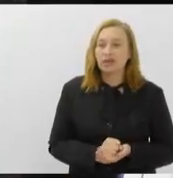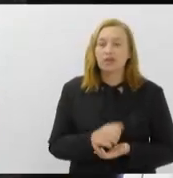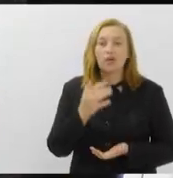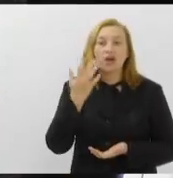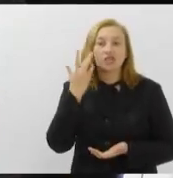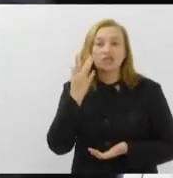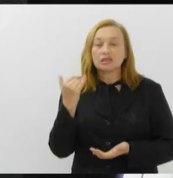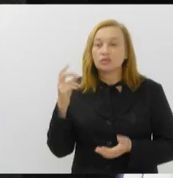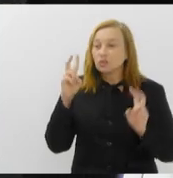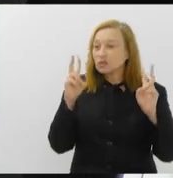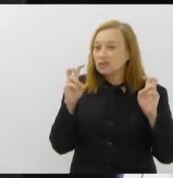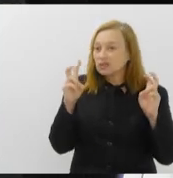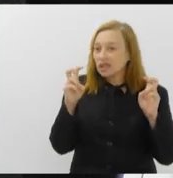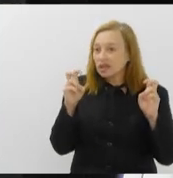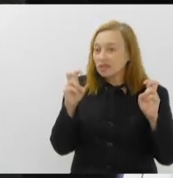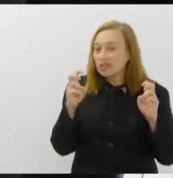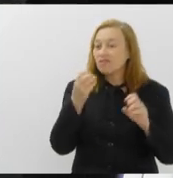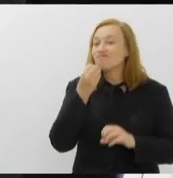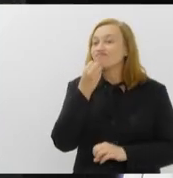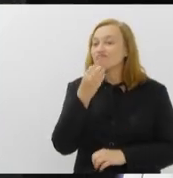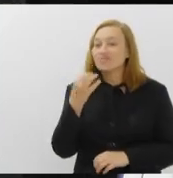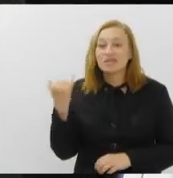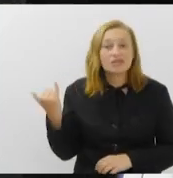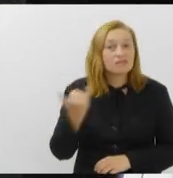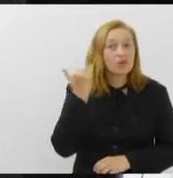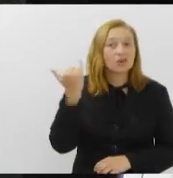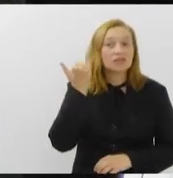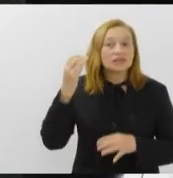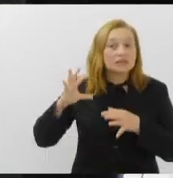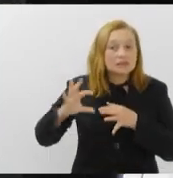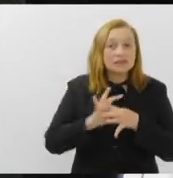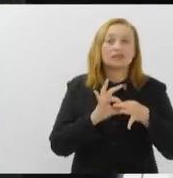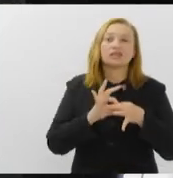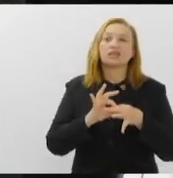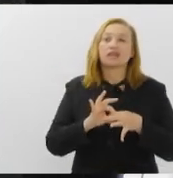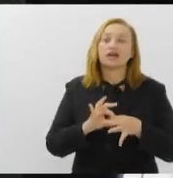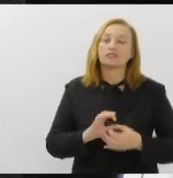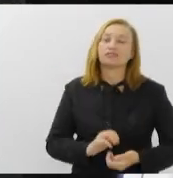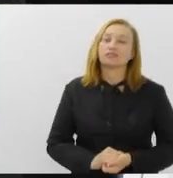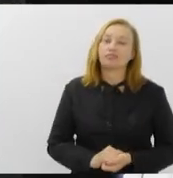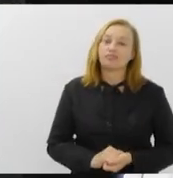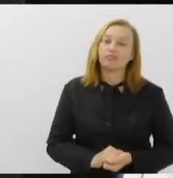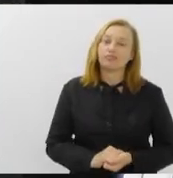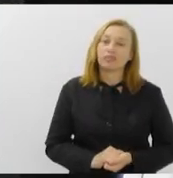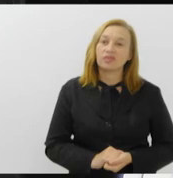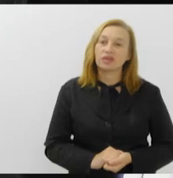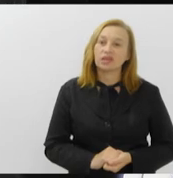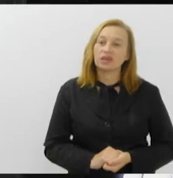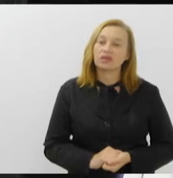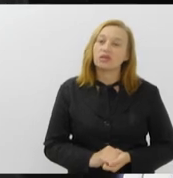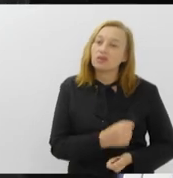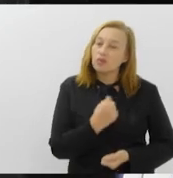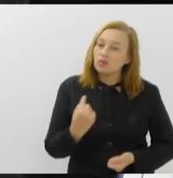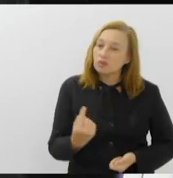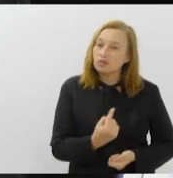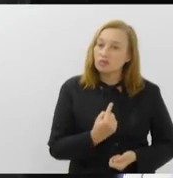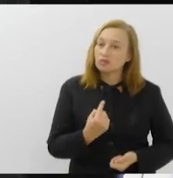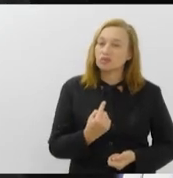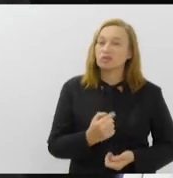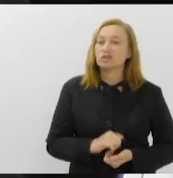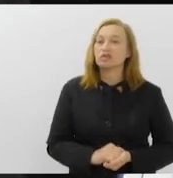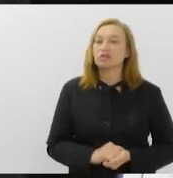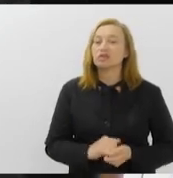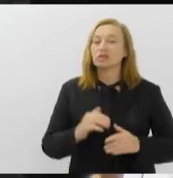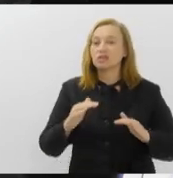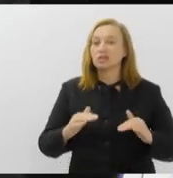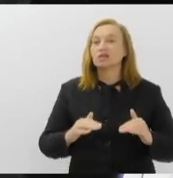tema extremamente coerente, conectado, né? Que eu vou ter que ler aqui, mulheres como agentes populares de soberania